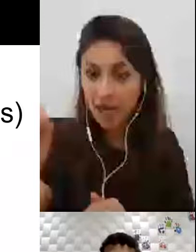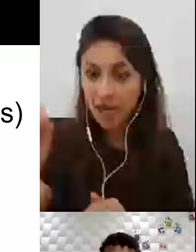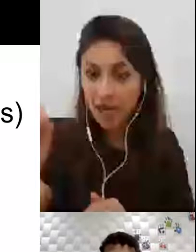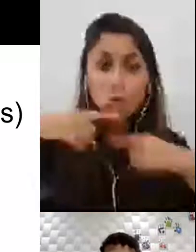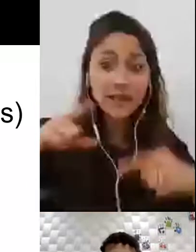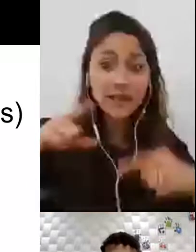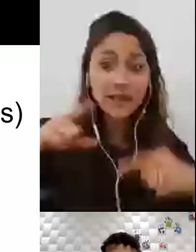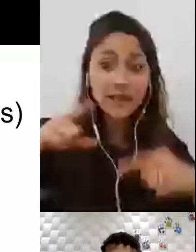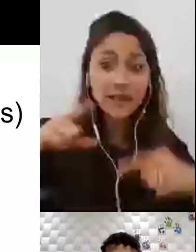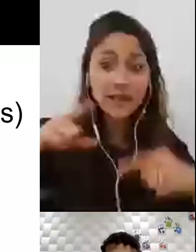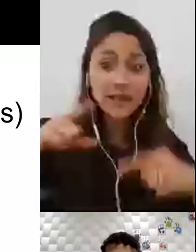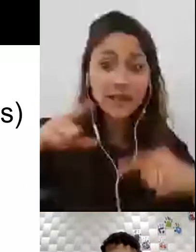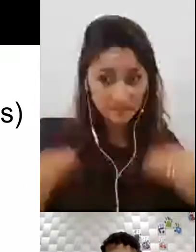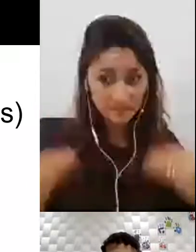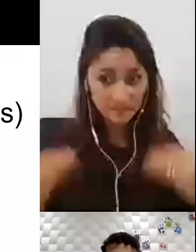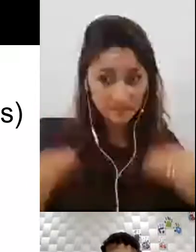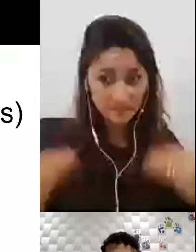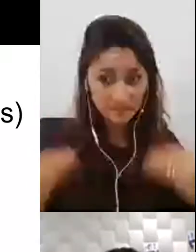bom?